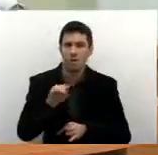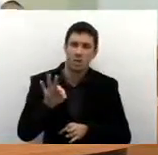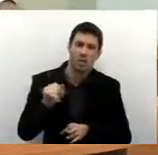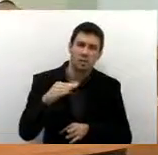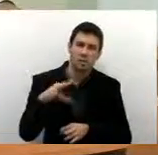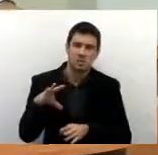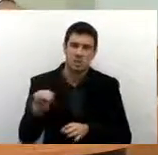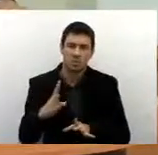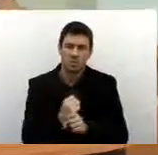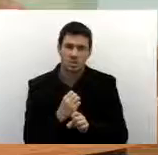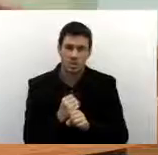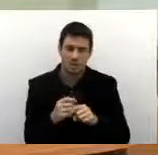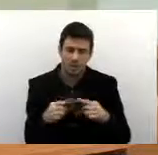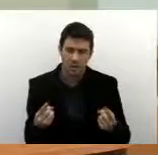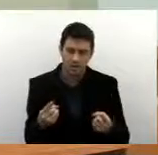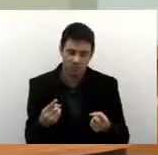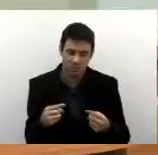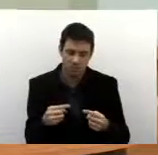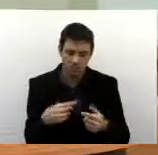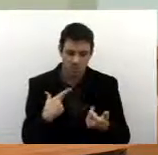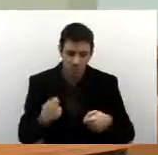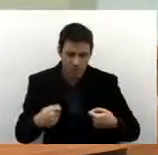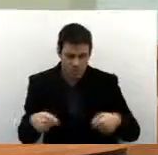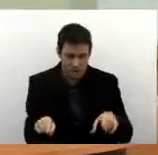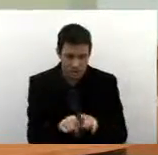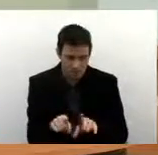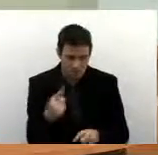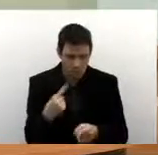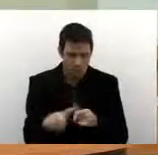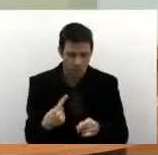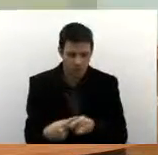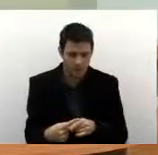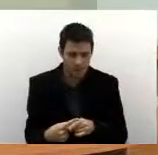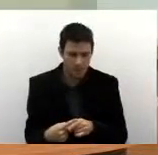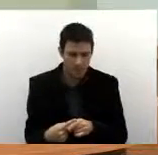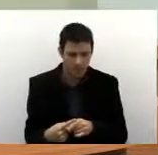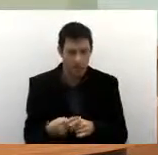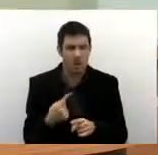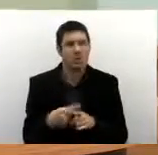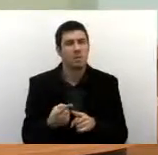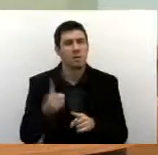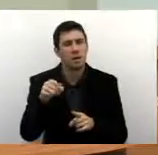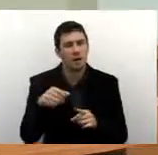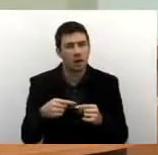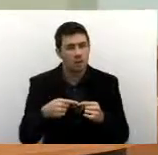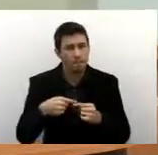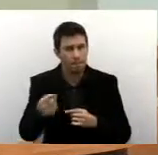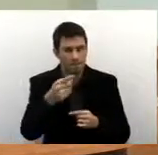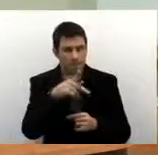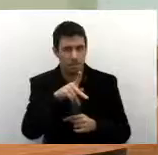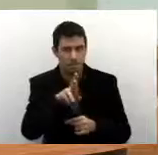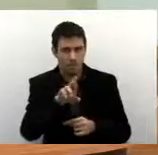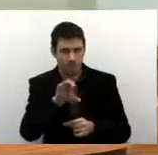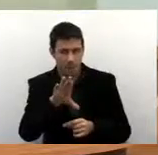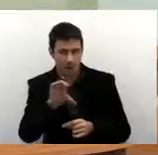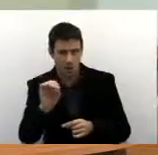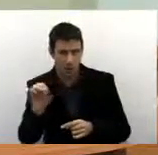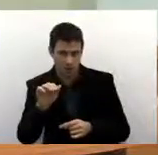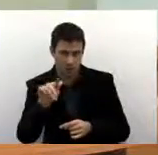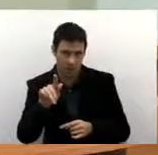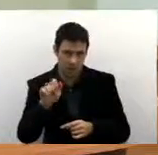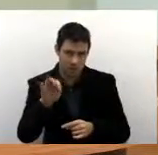discutindo agora, né? Então nós precisamos, por quê? Porque é prerrogativa desta casa